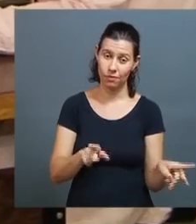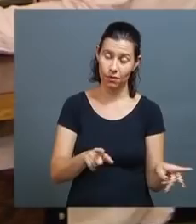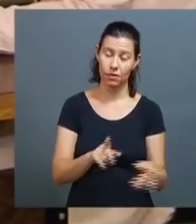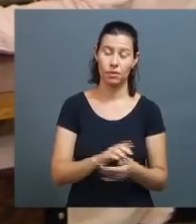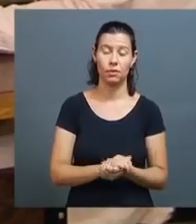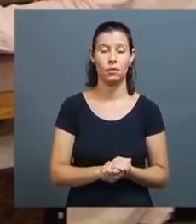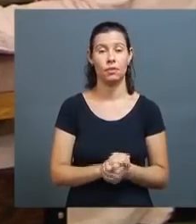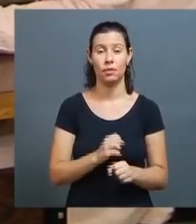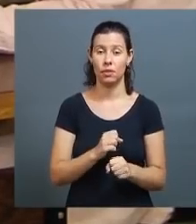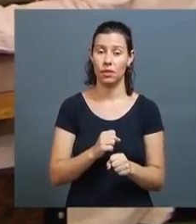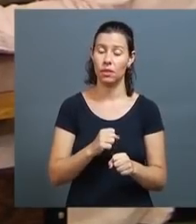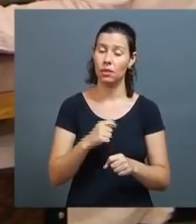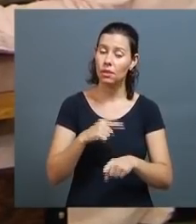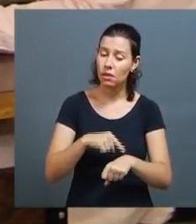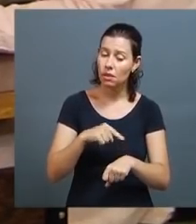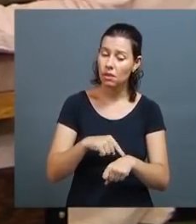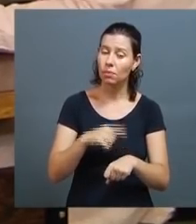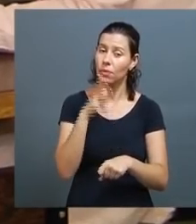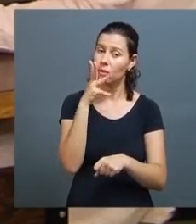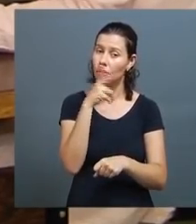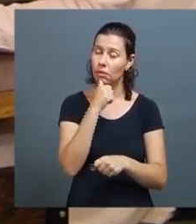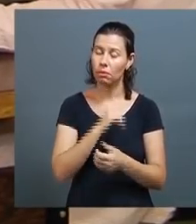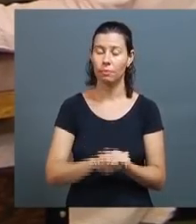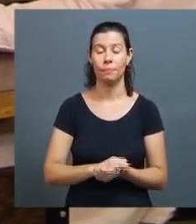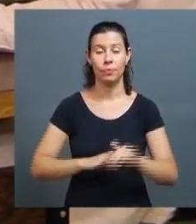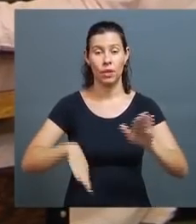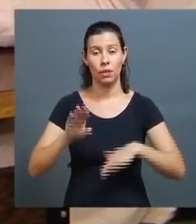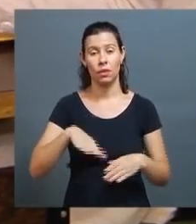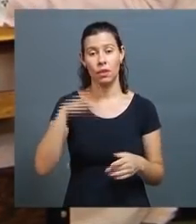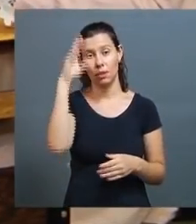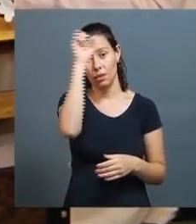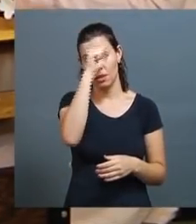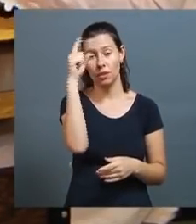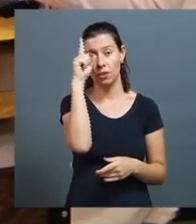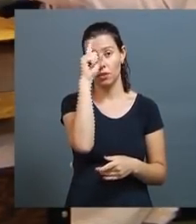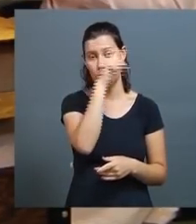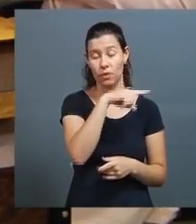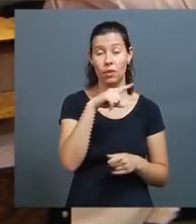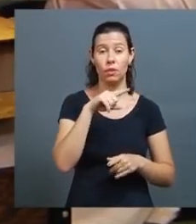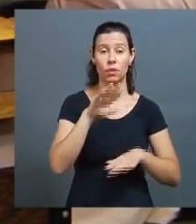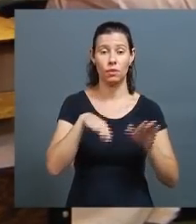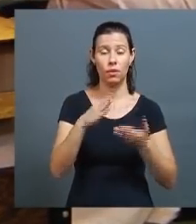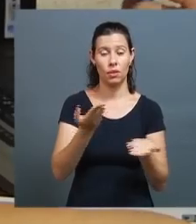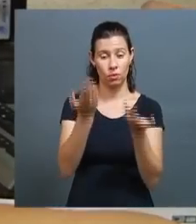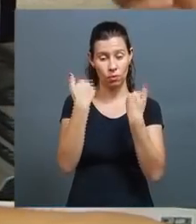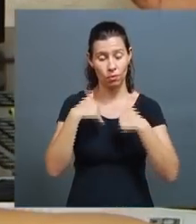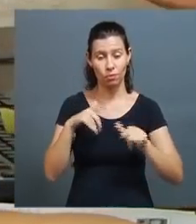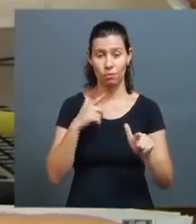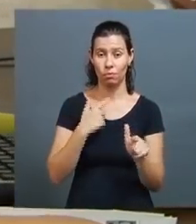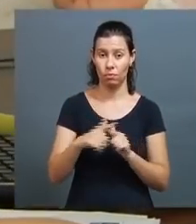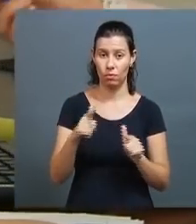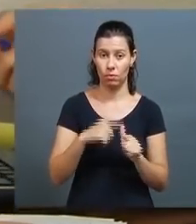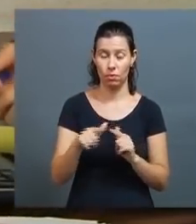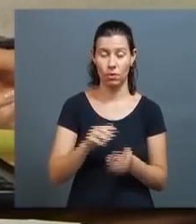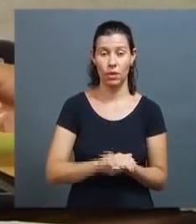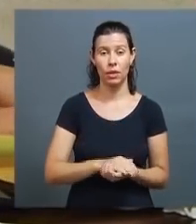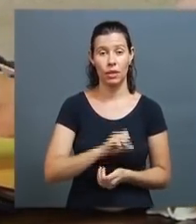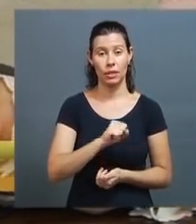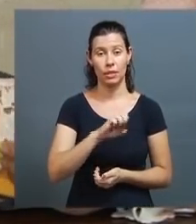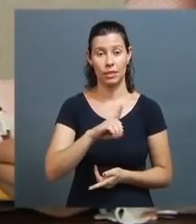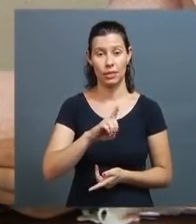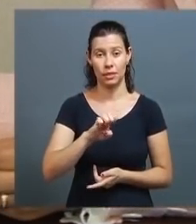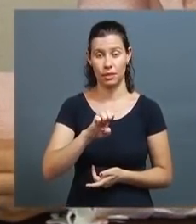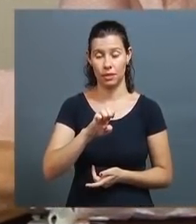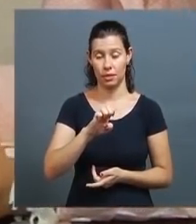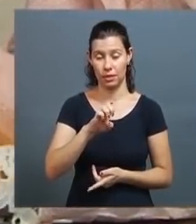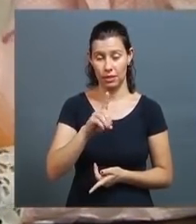né? Nem sempre a dificuldade na aprendizagem acontece por causa de uma questão biológica. No SEDA, são frequentes